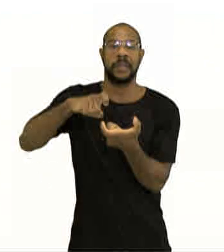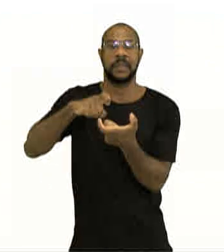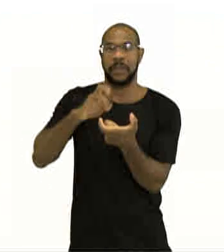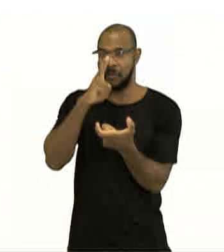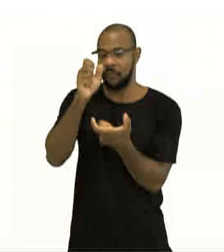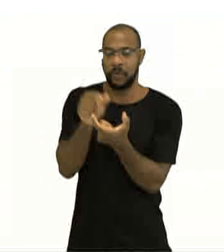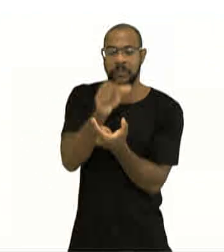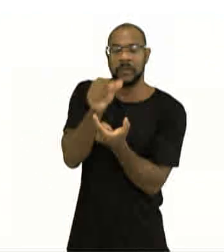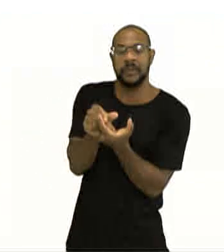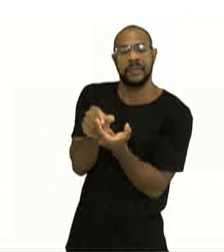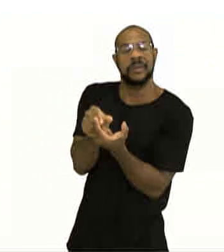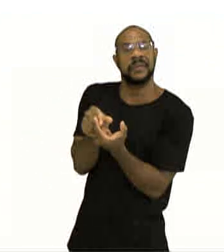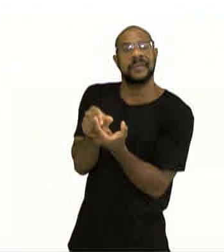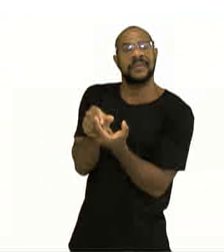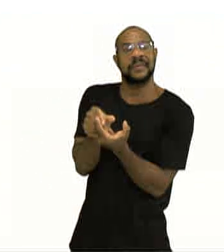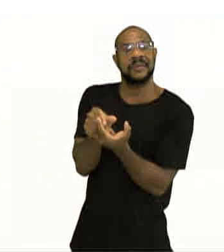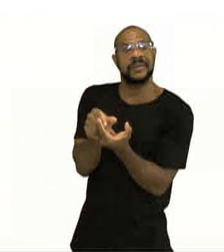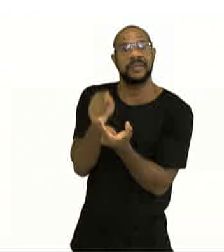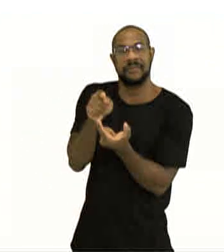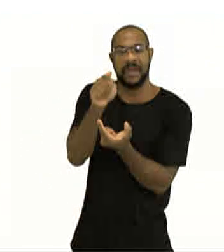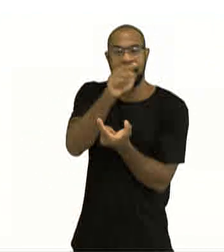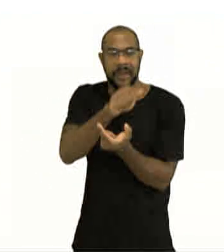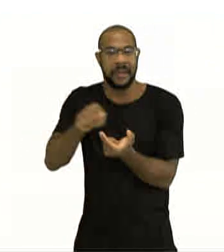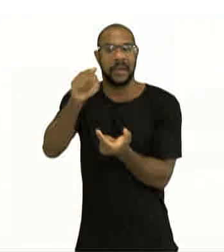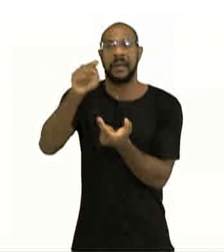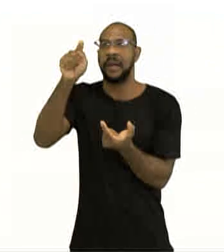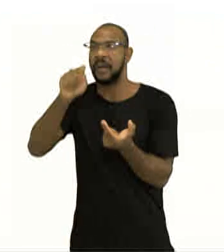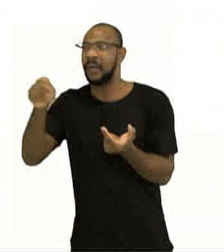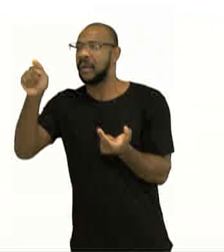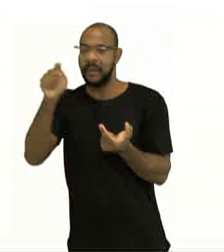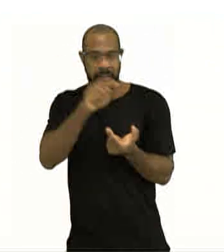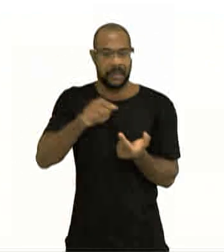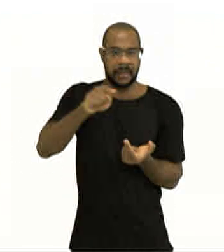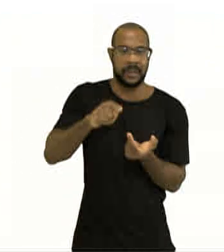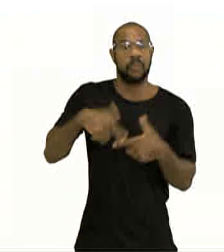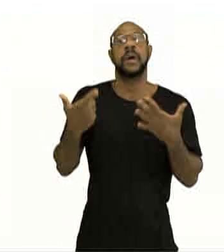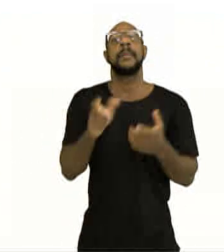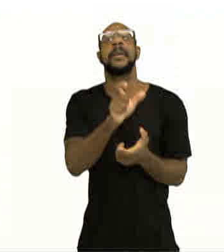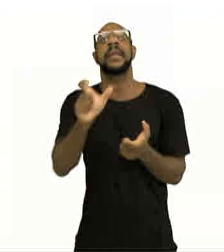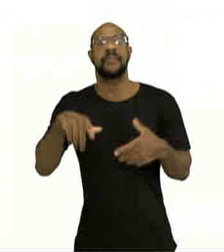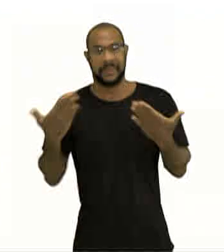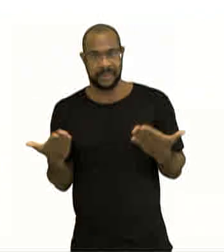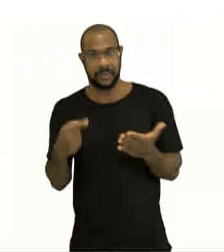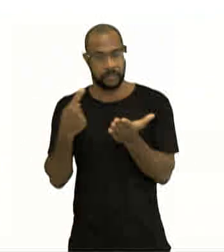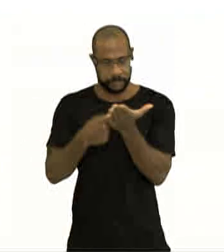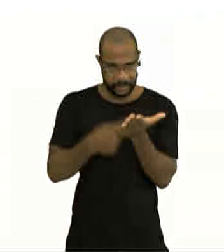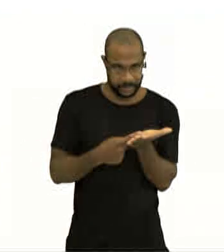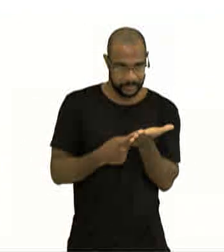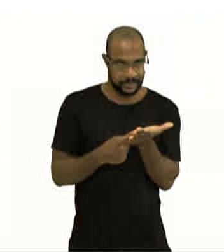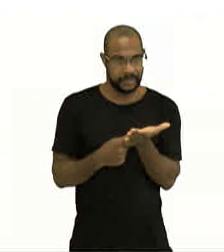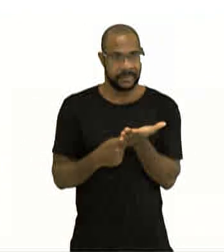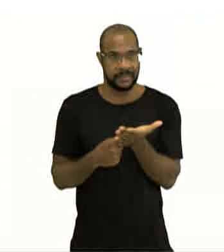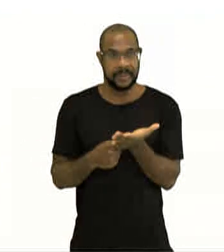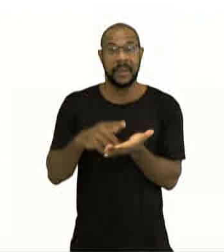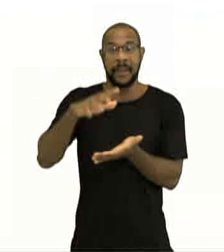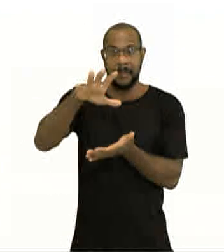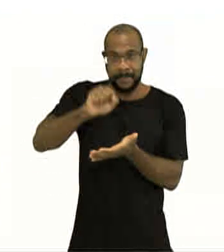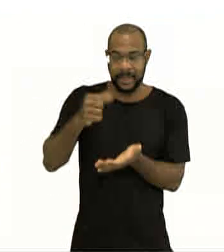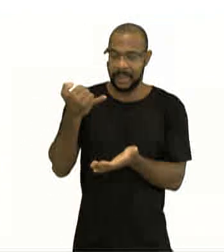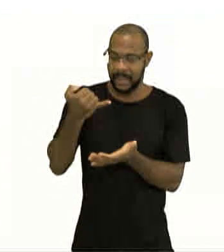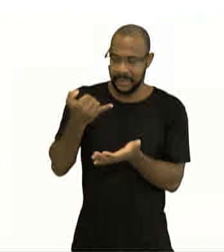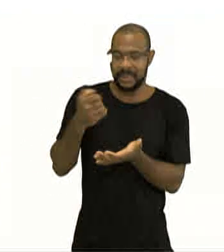vai marcar aí, vai circular quais são essas palavras. Combinado? Pega a sua